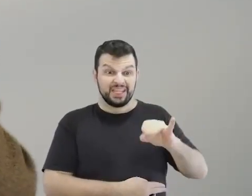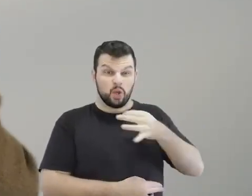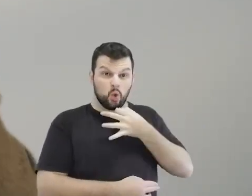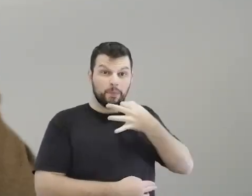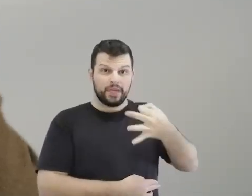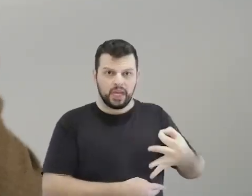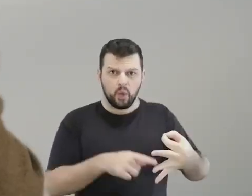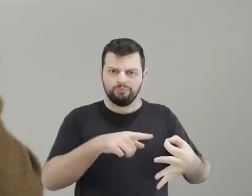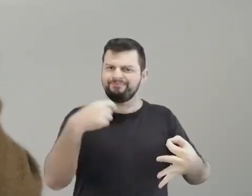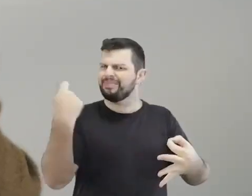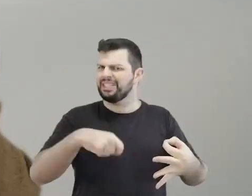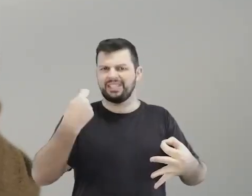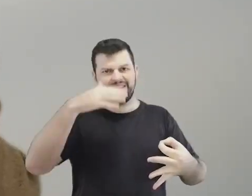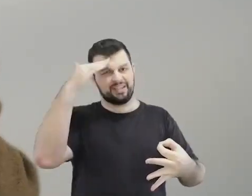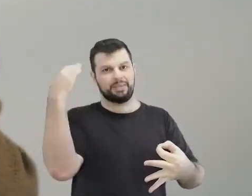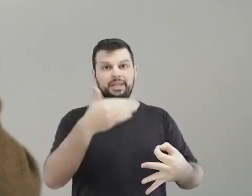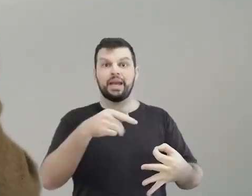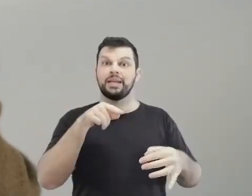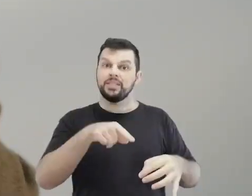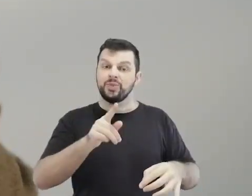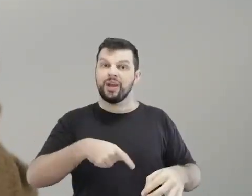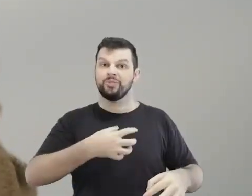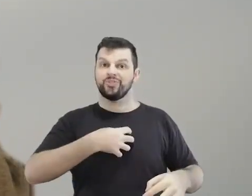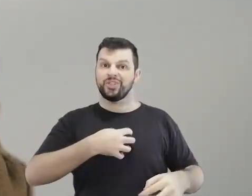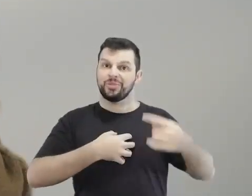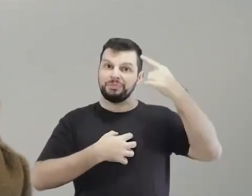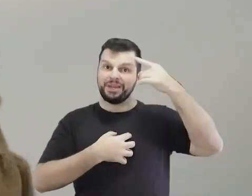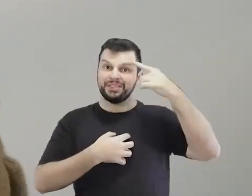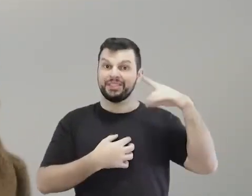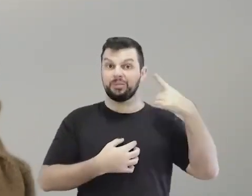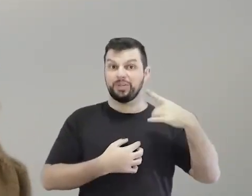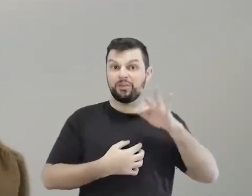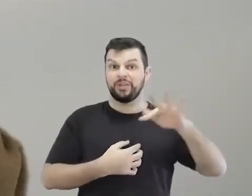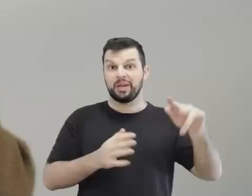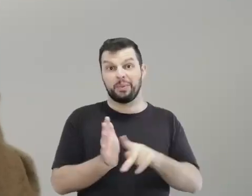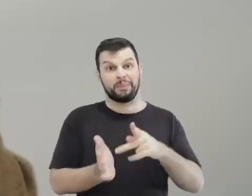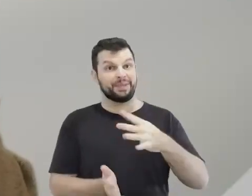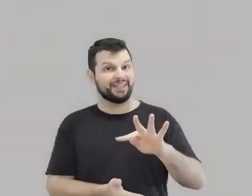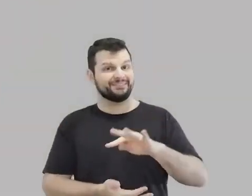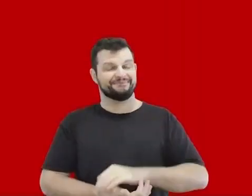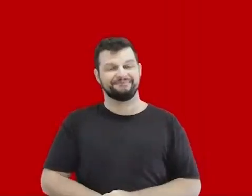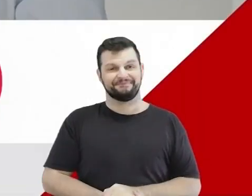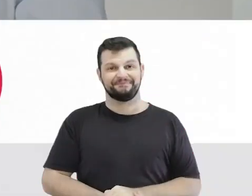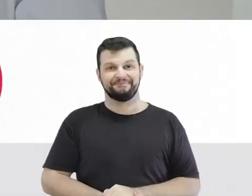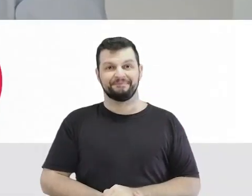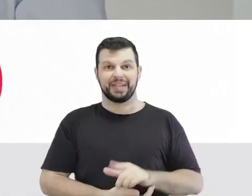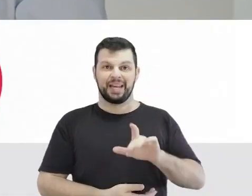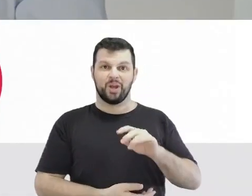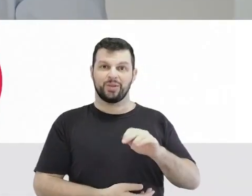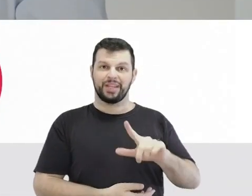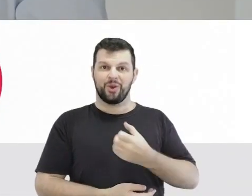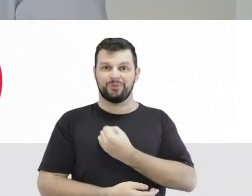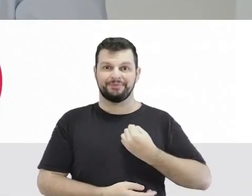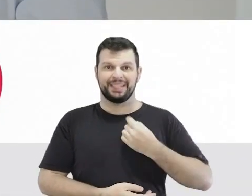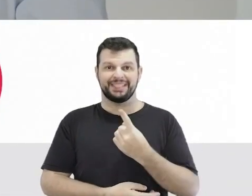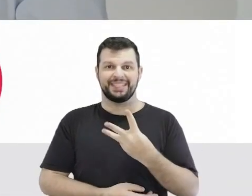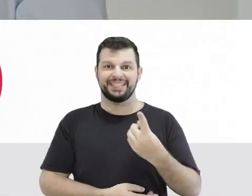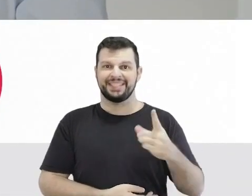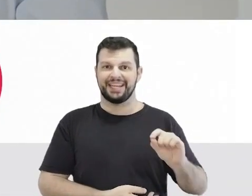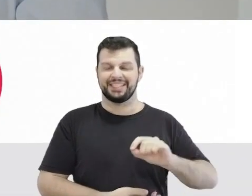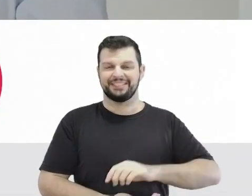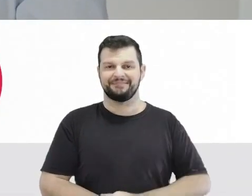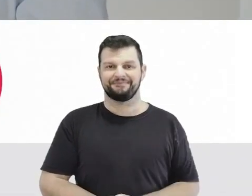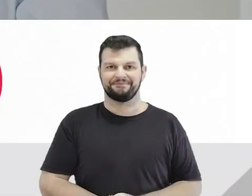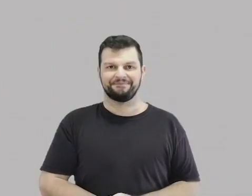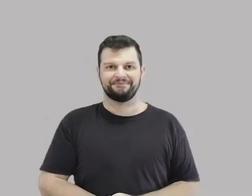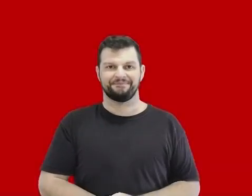palavra dada tem de ser respeitada. É assim que pensam nossos deputados e deputadas federais. Leonel Matias,